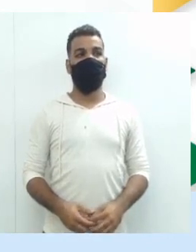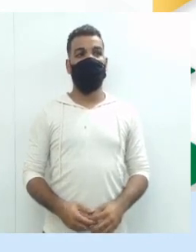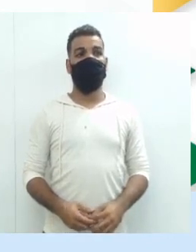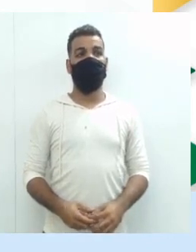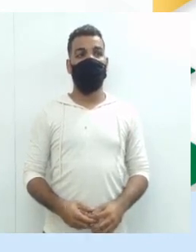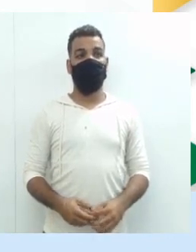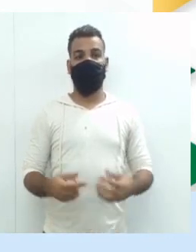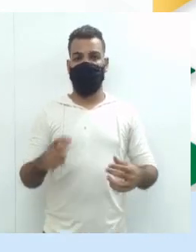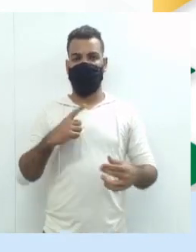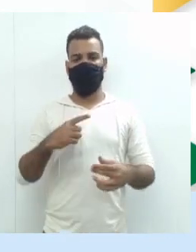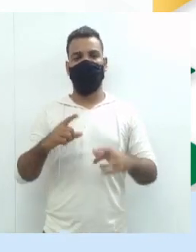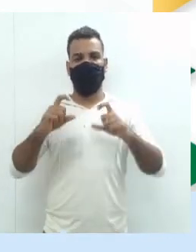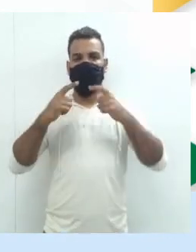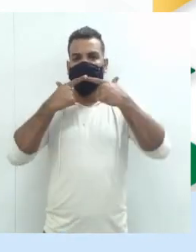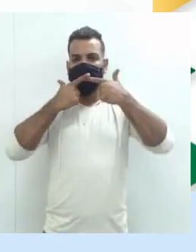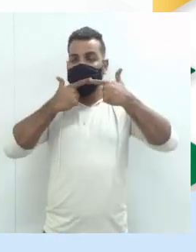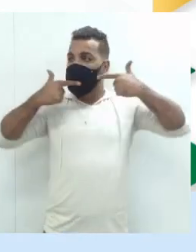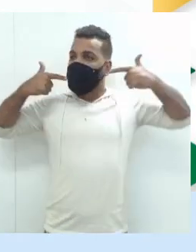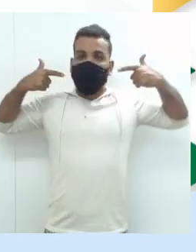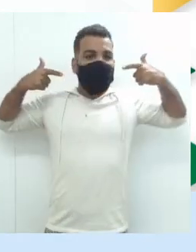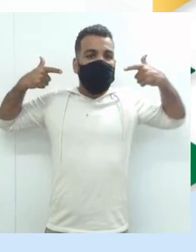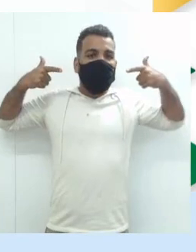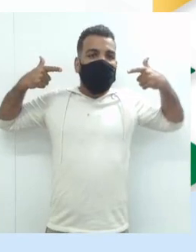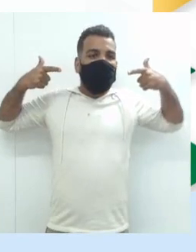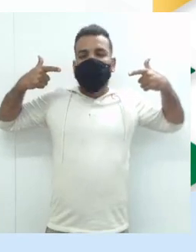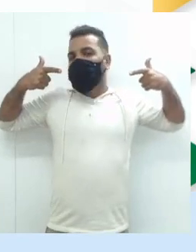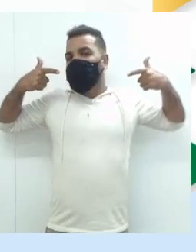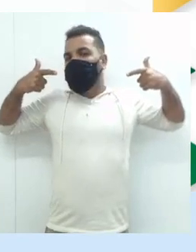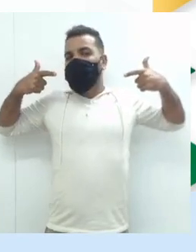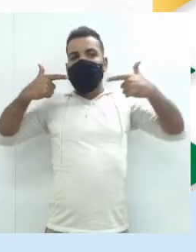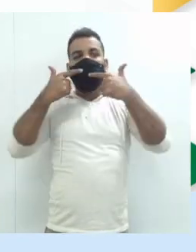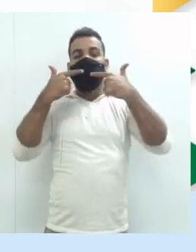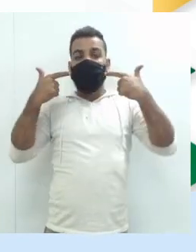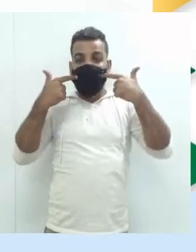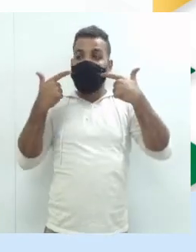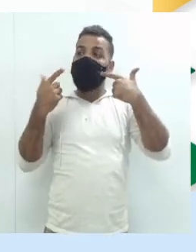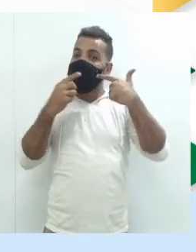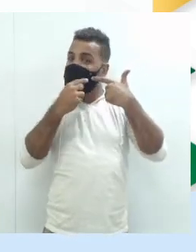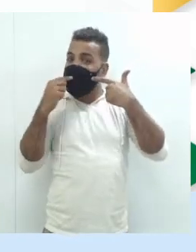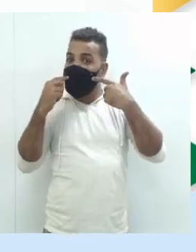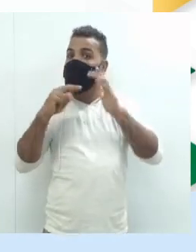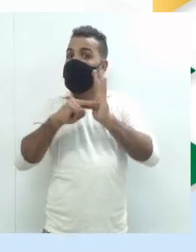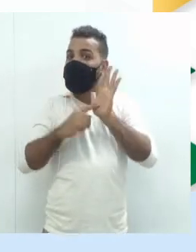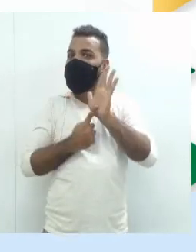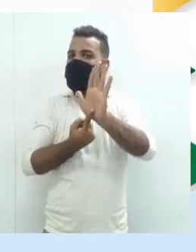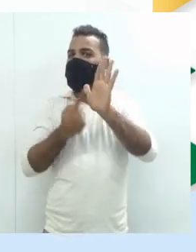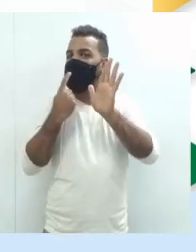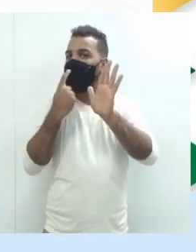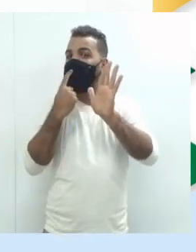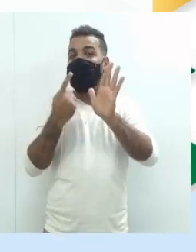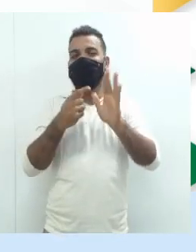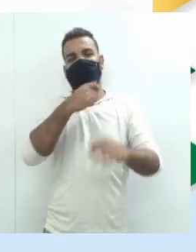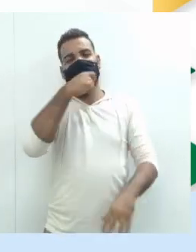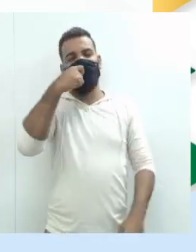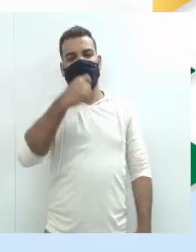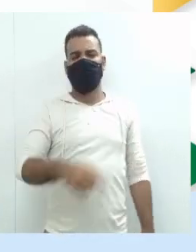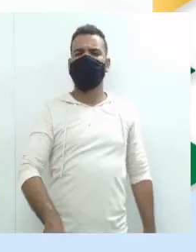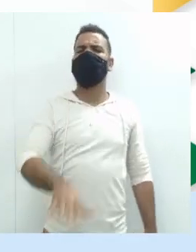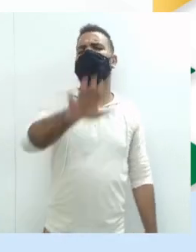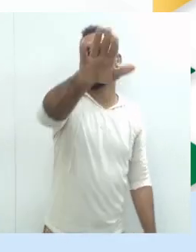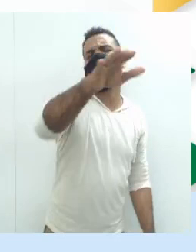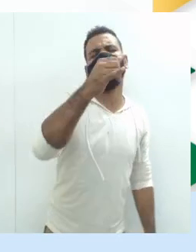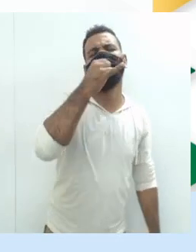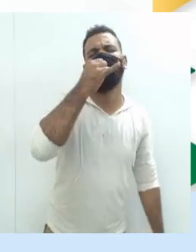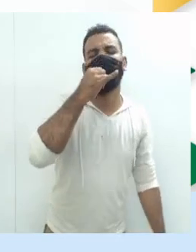ela esbanjando o sorriso dela, né? Ou seja, já fazendo a relação com o produto, não é verdade? Imagina, você fazer